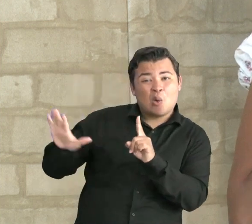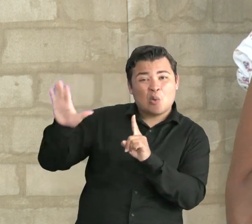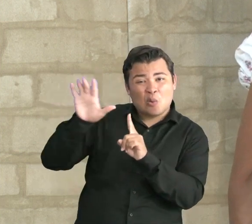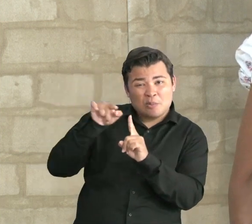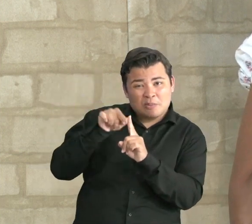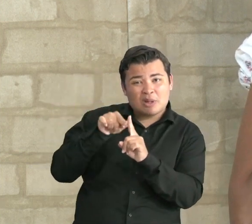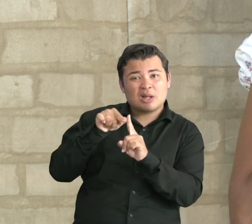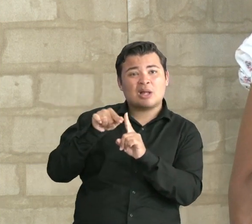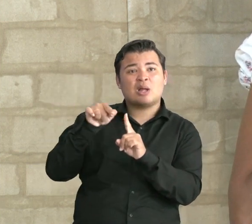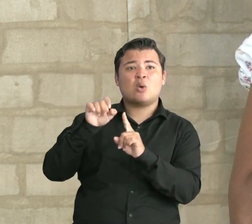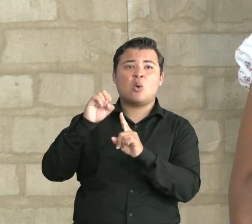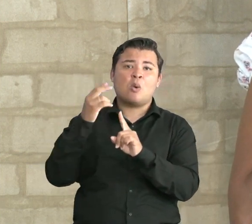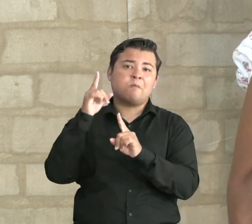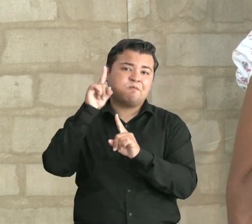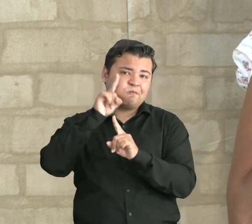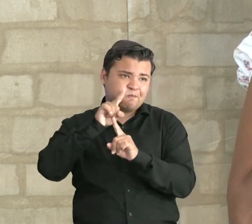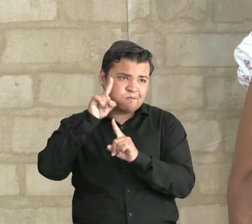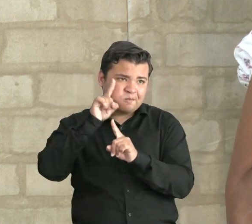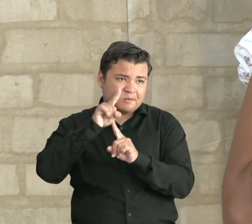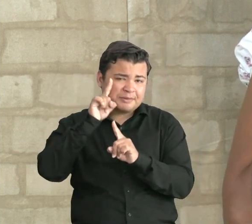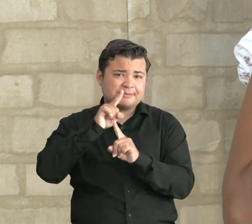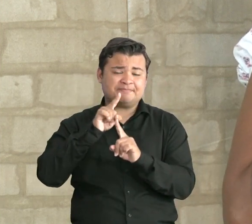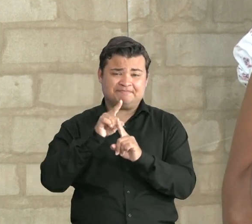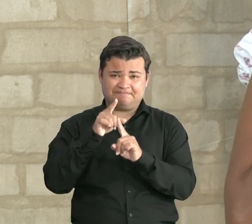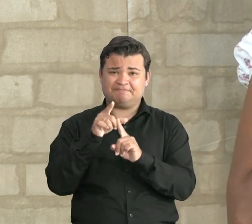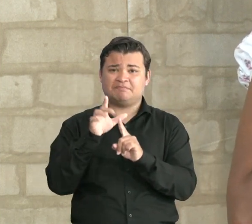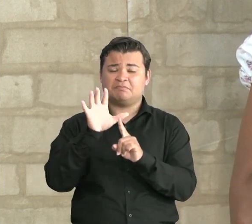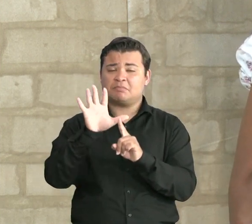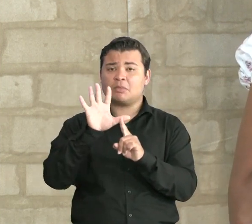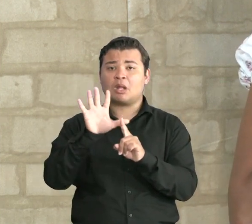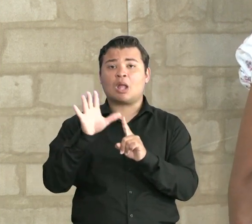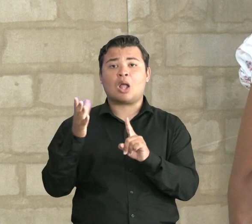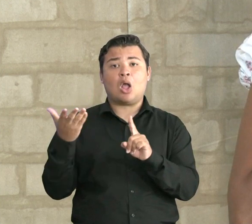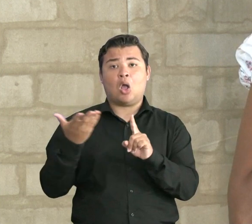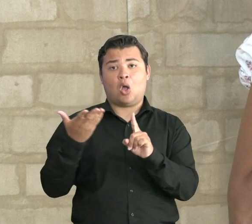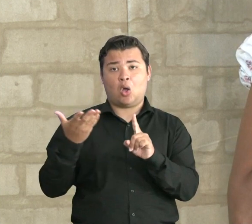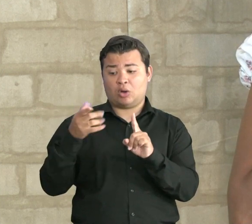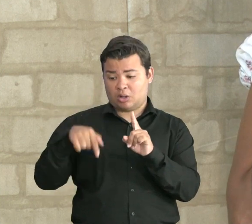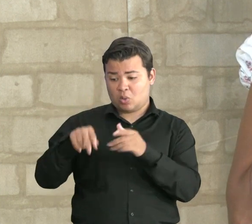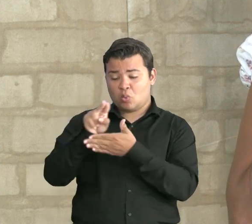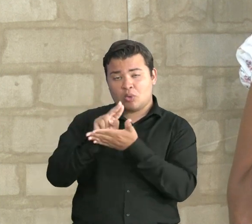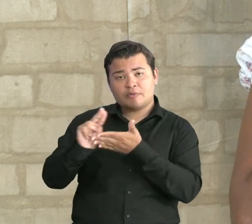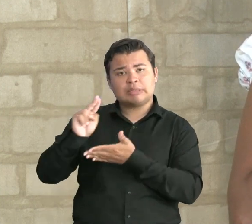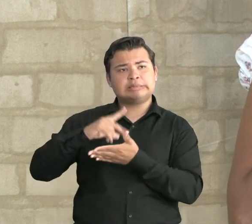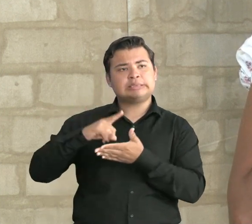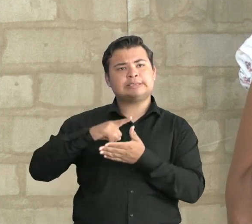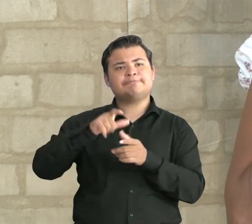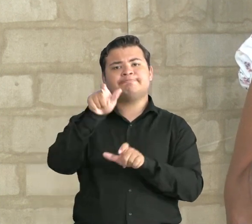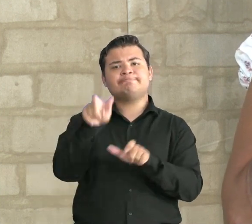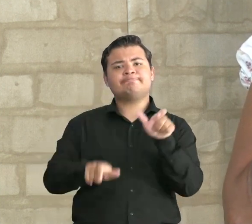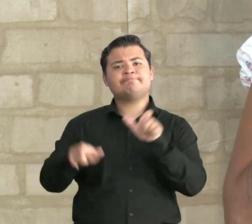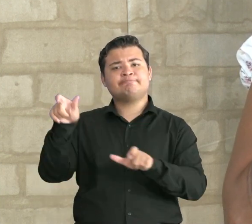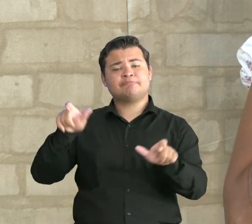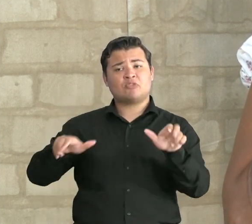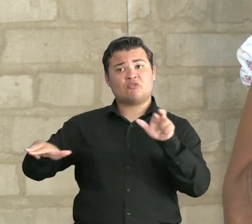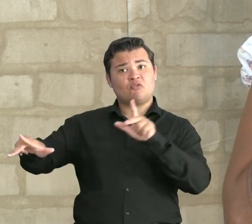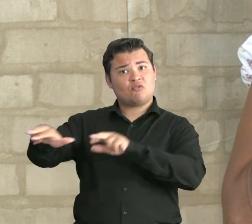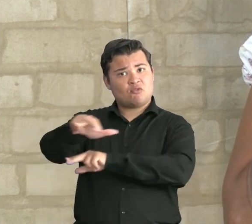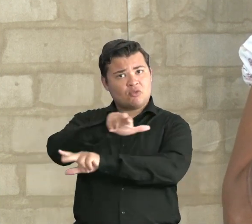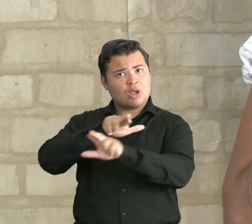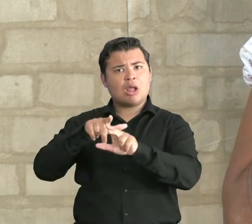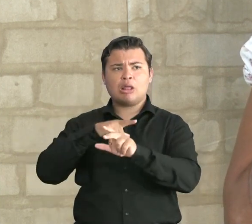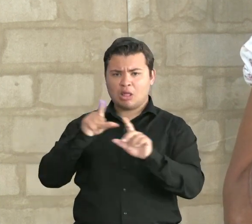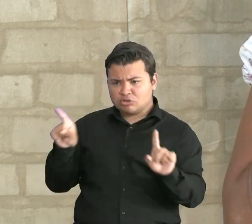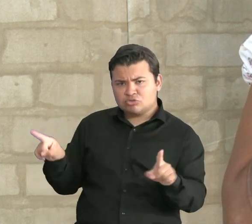normalmente é norte-americano. Há uma diversidade de presenças nessa universidade que desafia que sejam